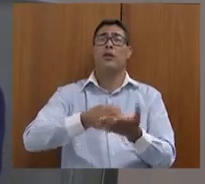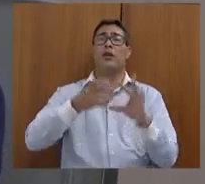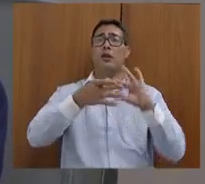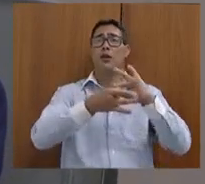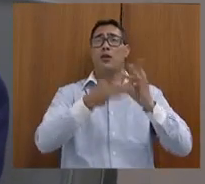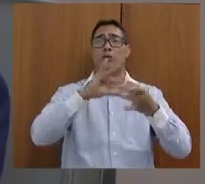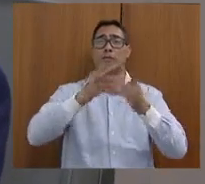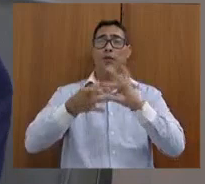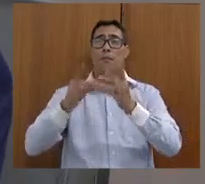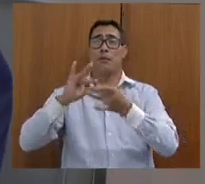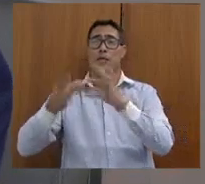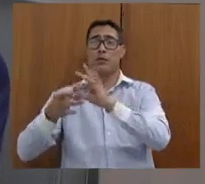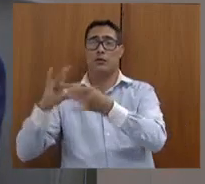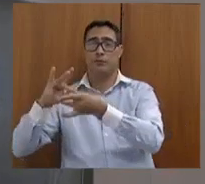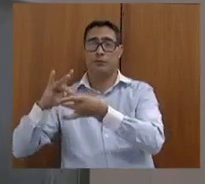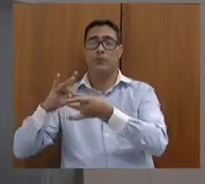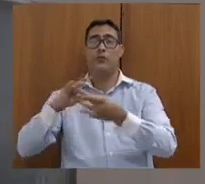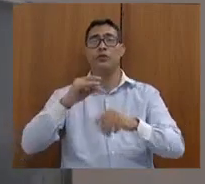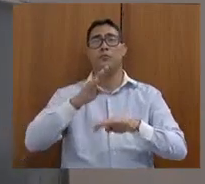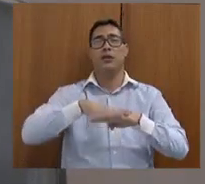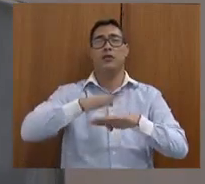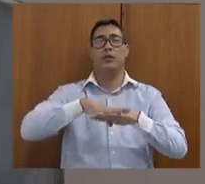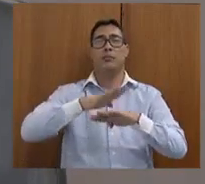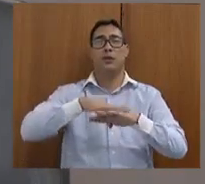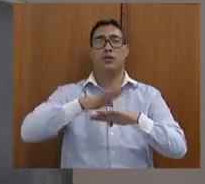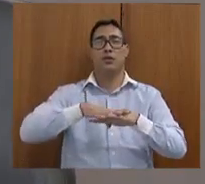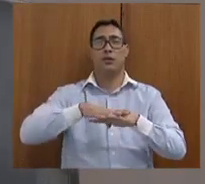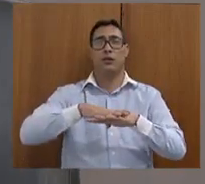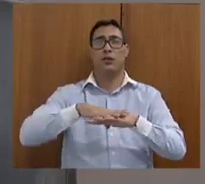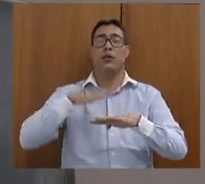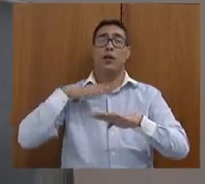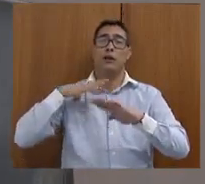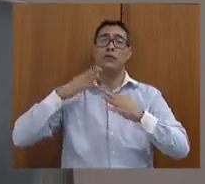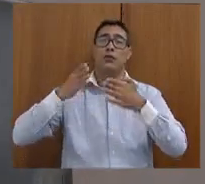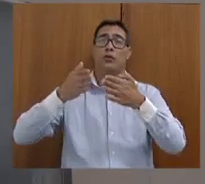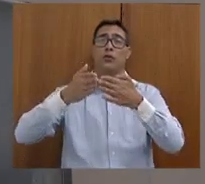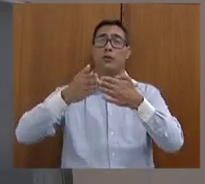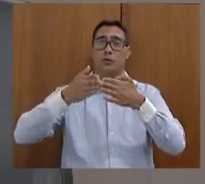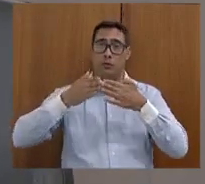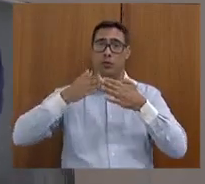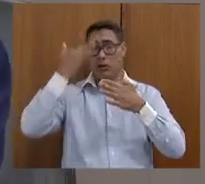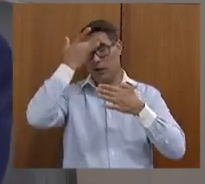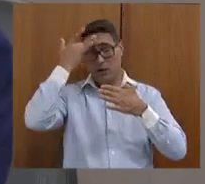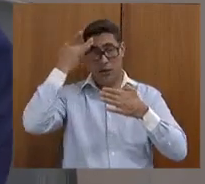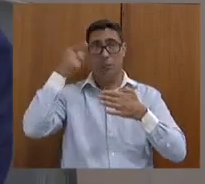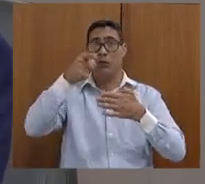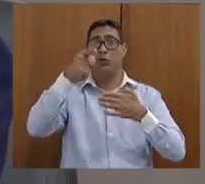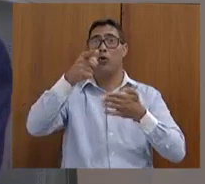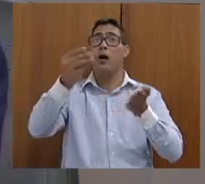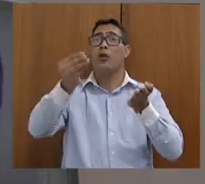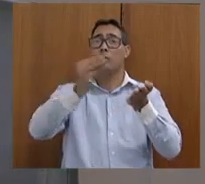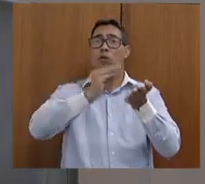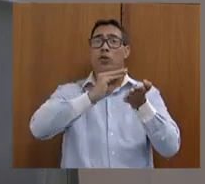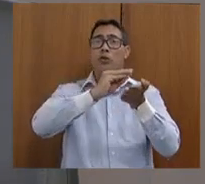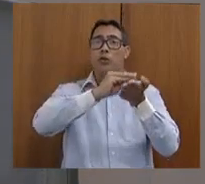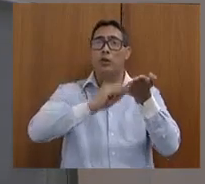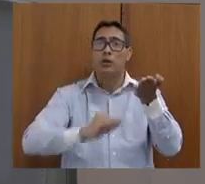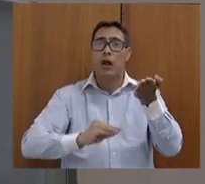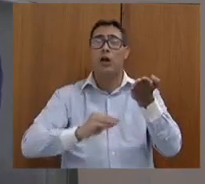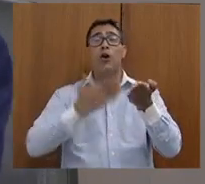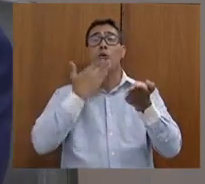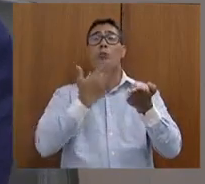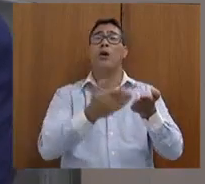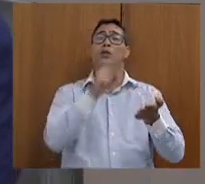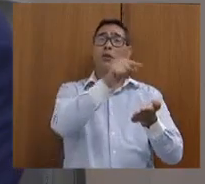é matemática me permita vou pedir o pessoal para poder anotar Dani por gentileza para gente poder ver especificamente Quais são esses